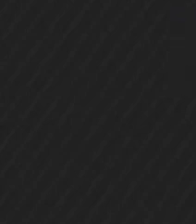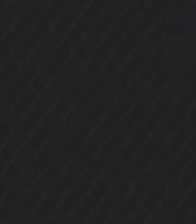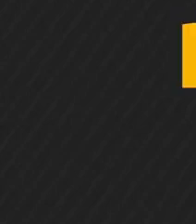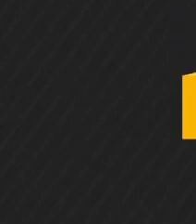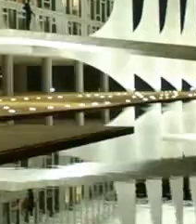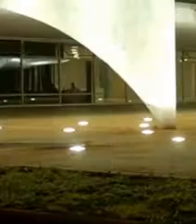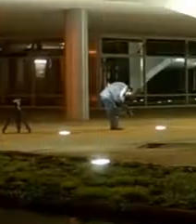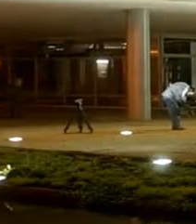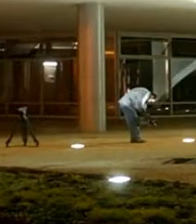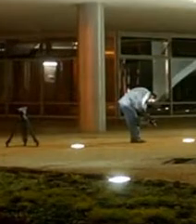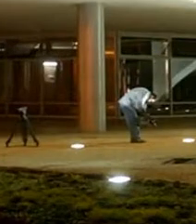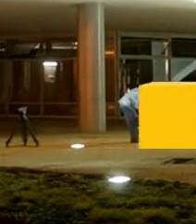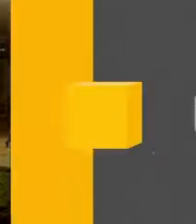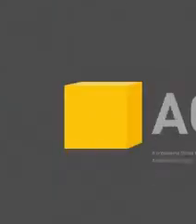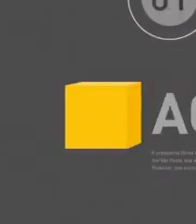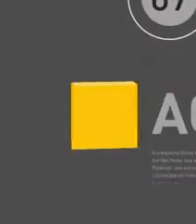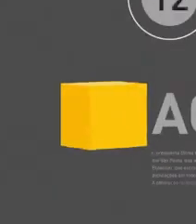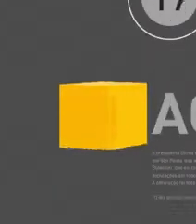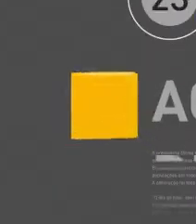ae